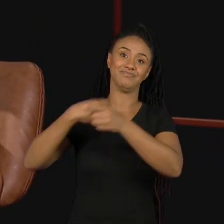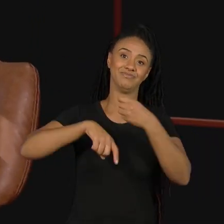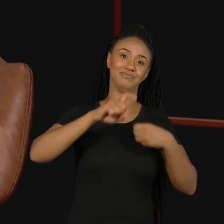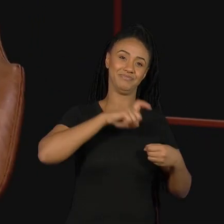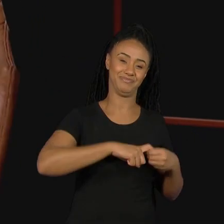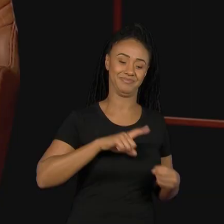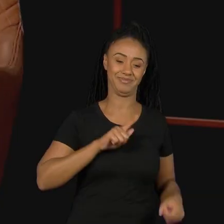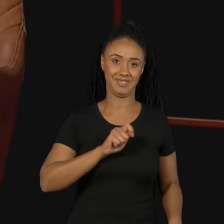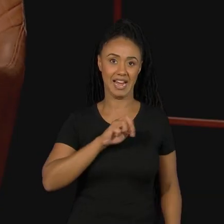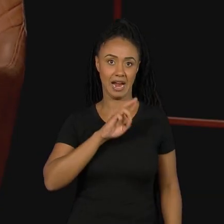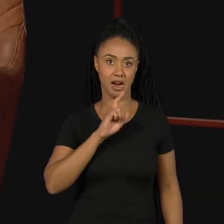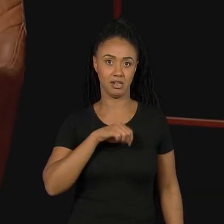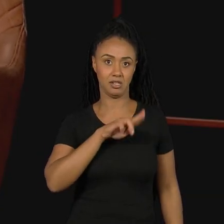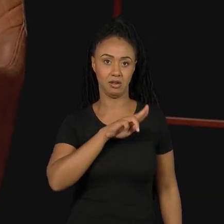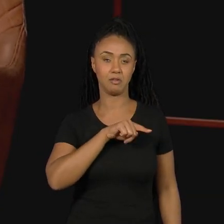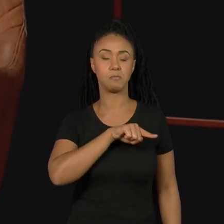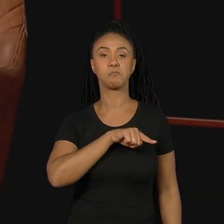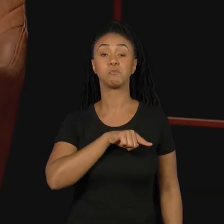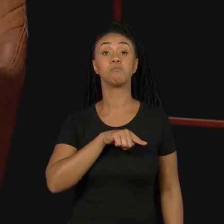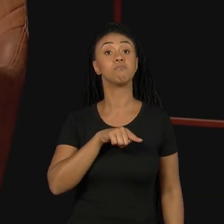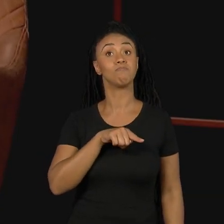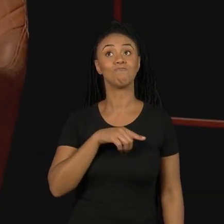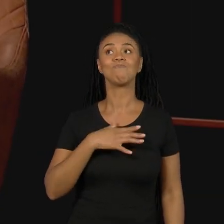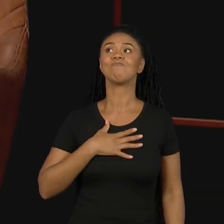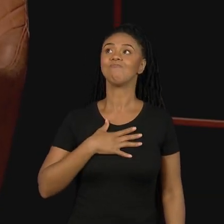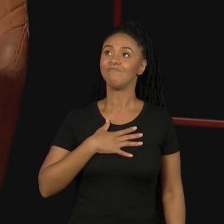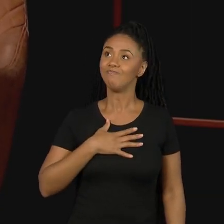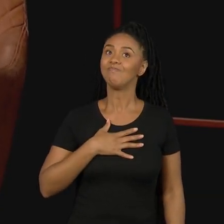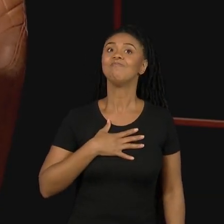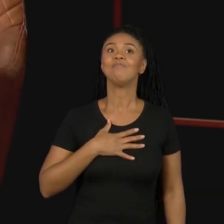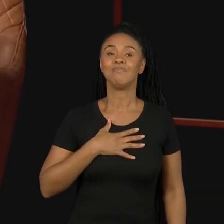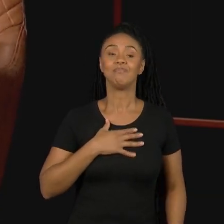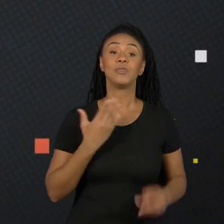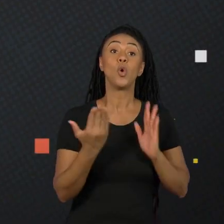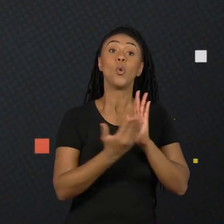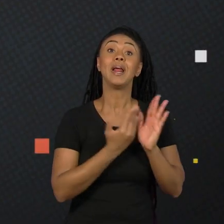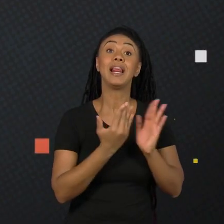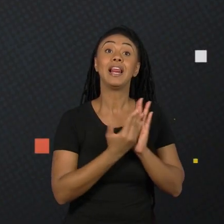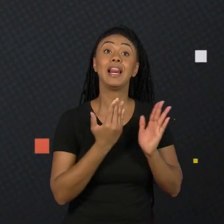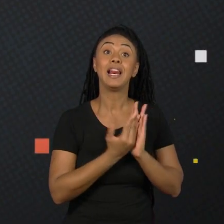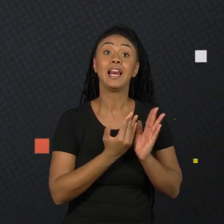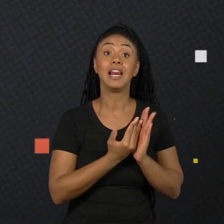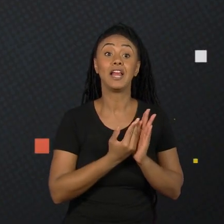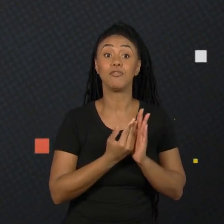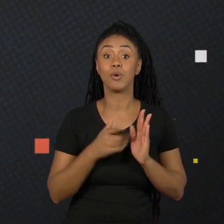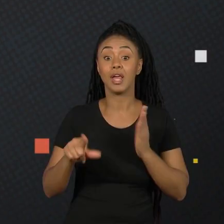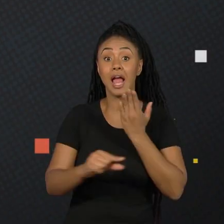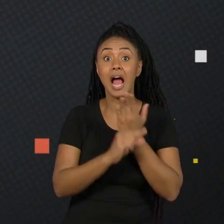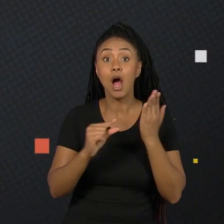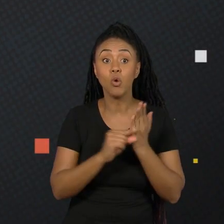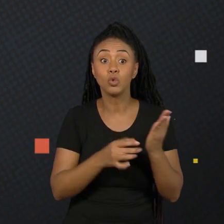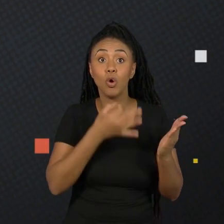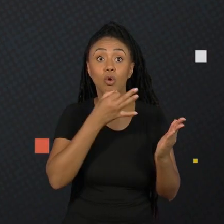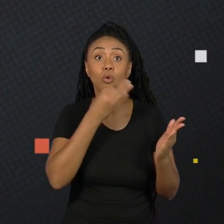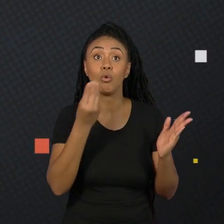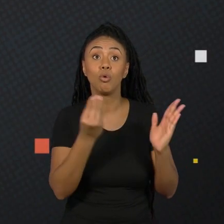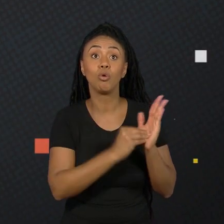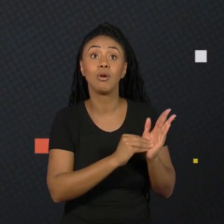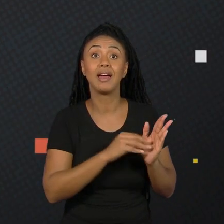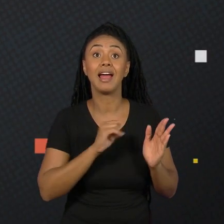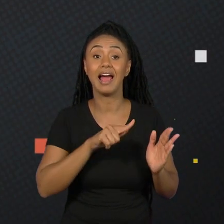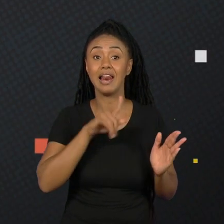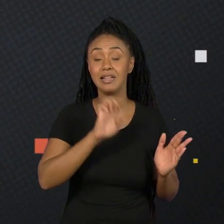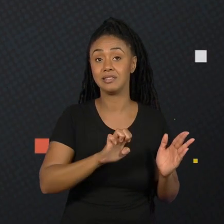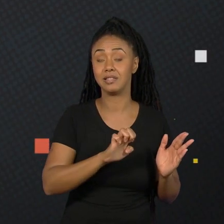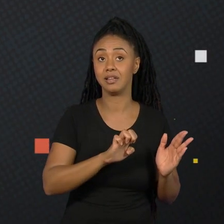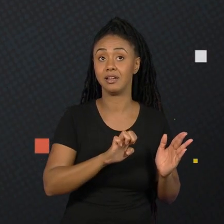Gardner, eu sou o feliz possuidor da Alice do País das Maravilhas, comentado pelo Martin Gardner. Aí muda tudo. Aí